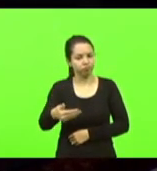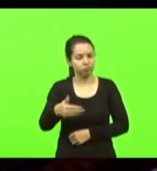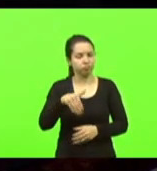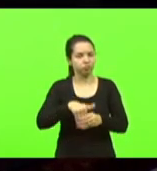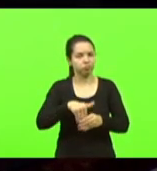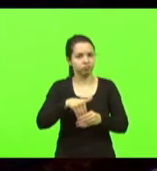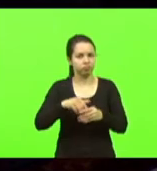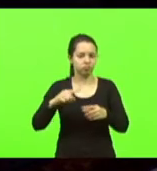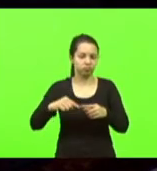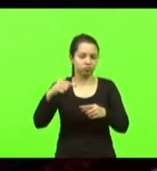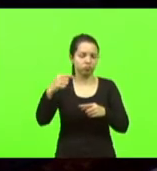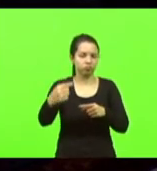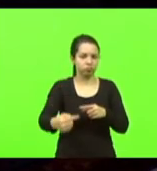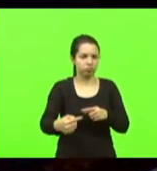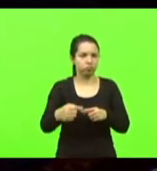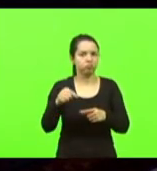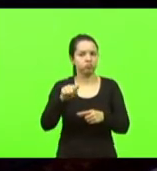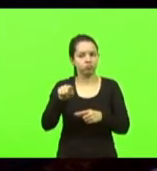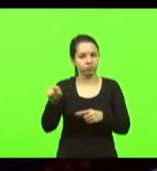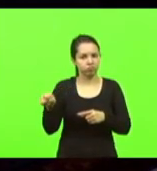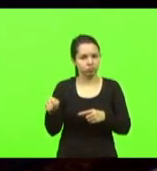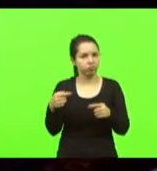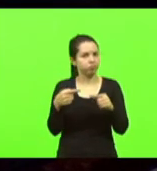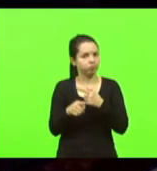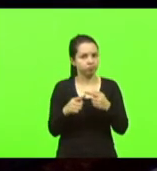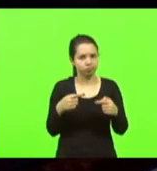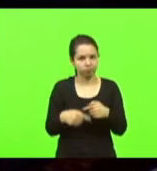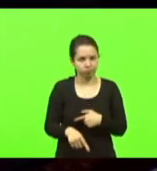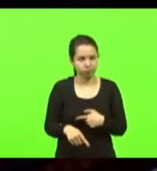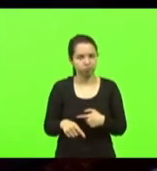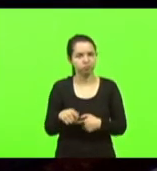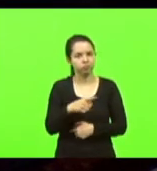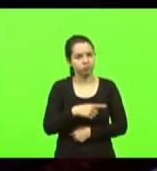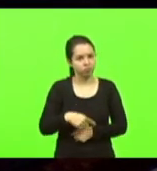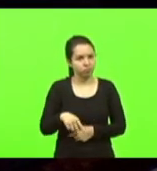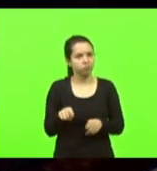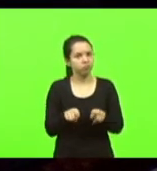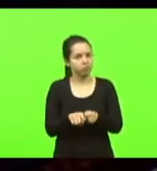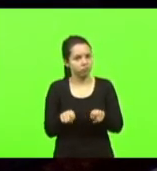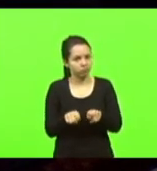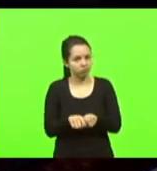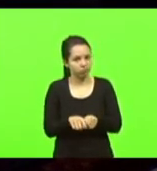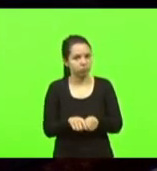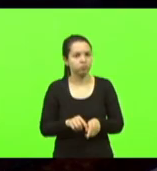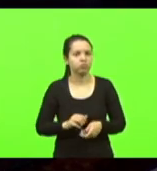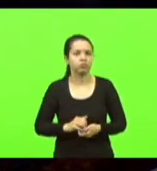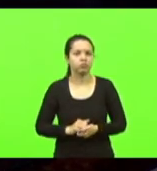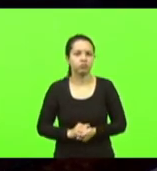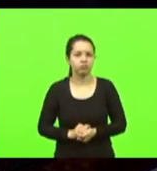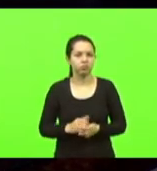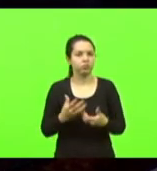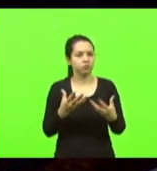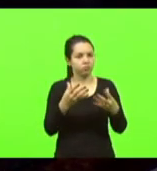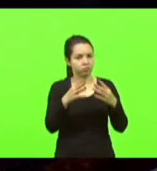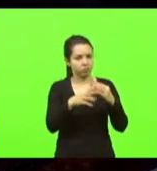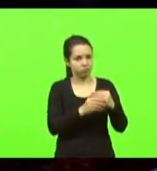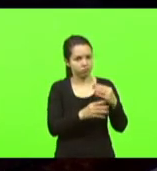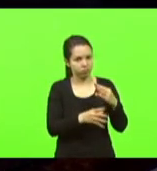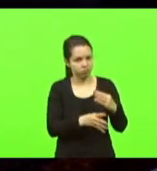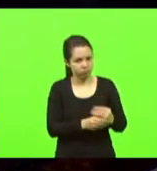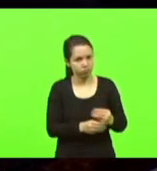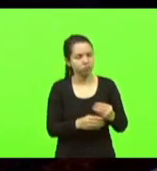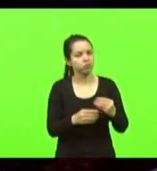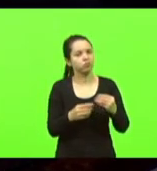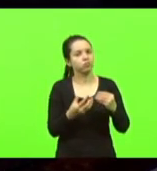logo em seguida por essas inconsistência mas ao mesmo tempo boa parte da sua emenda Ela já